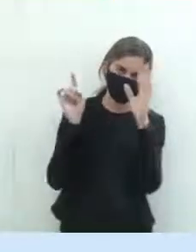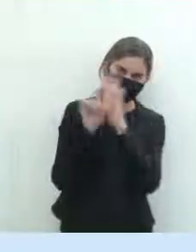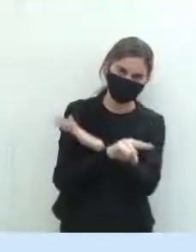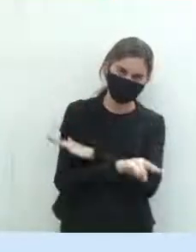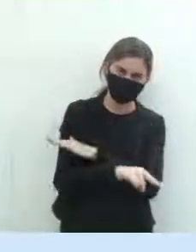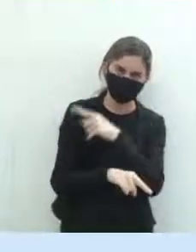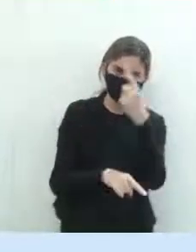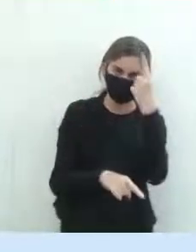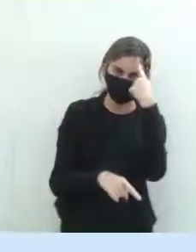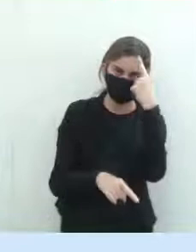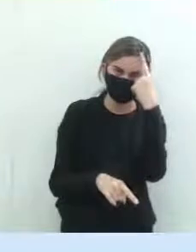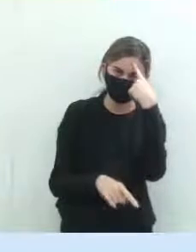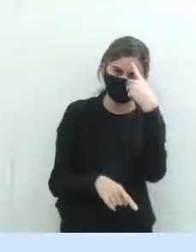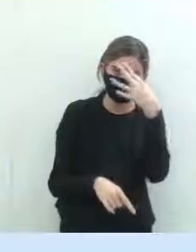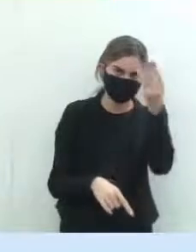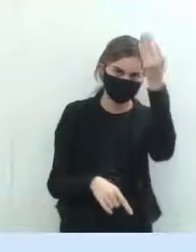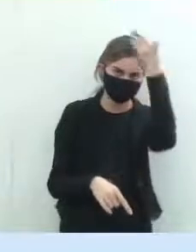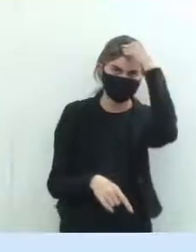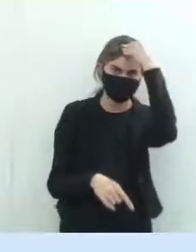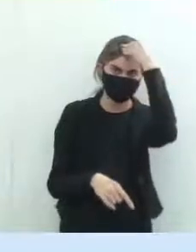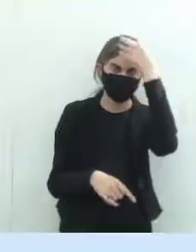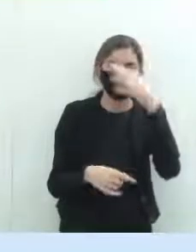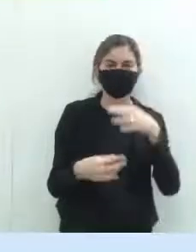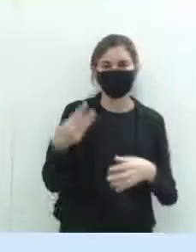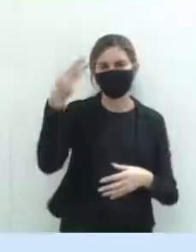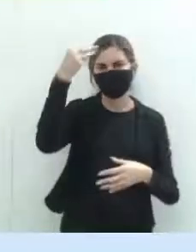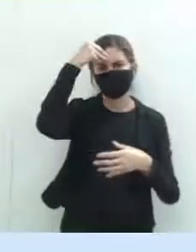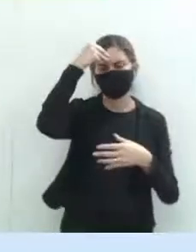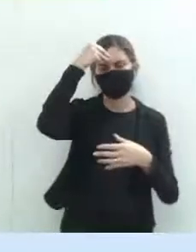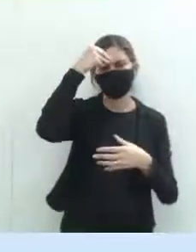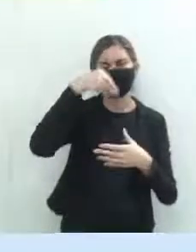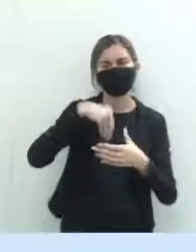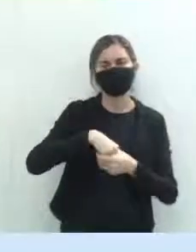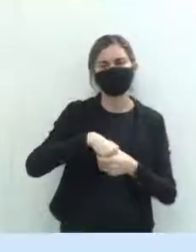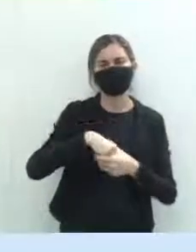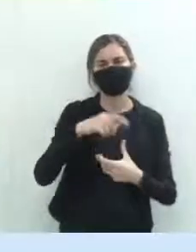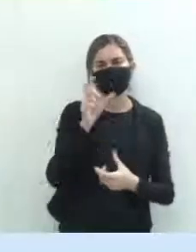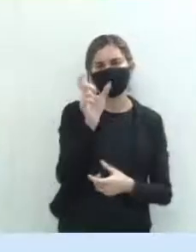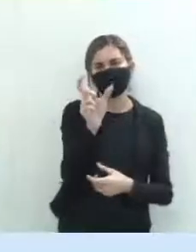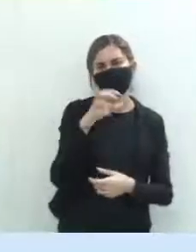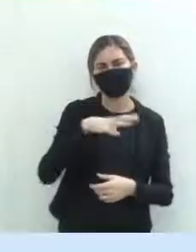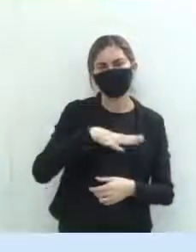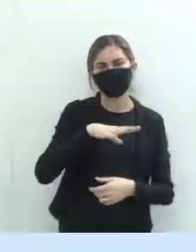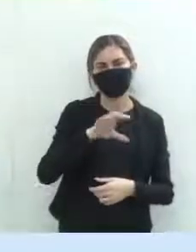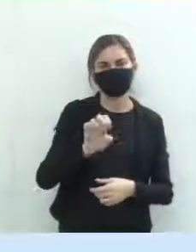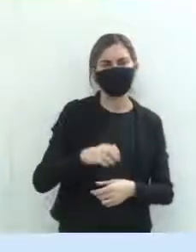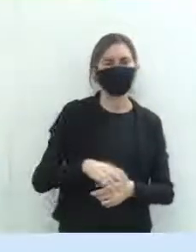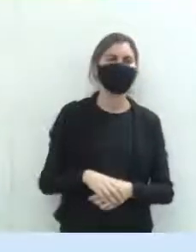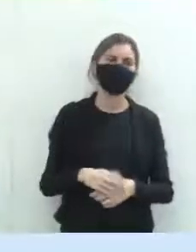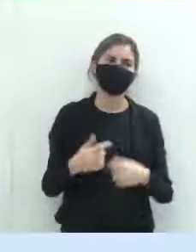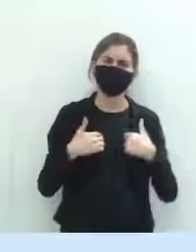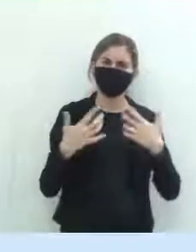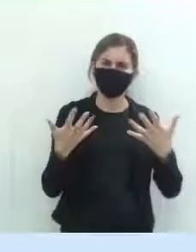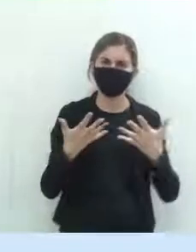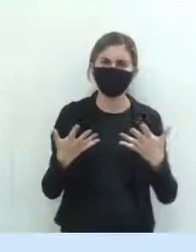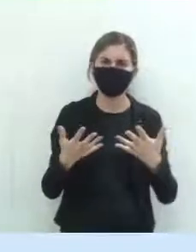devem estar assim presentes na sua mente todas as vezes que você ouvir a palavra ética. Eu